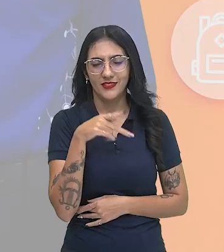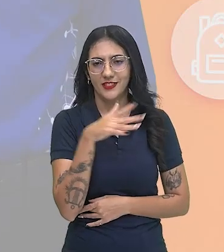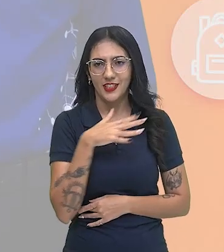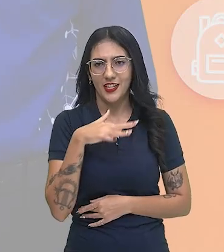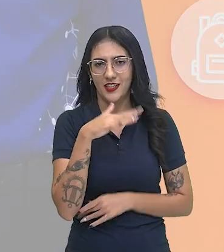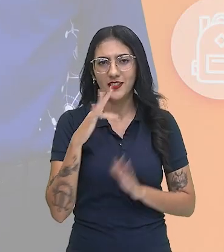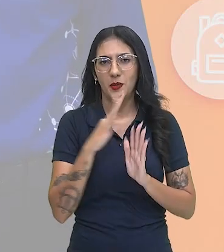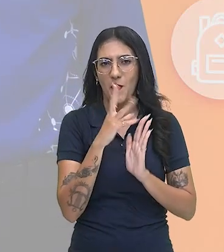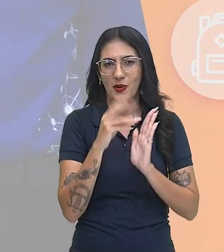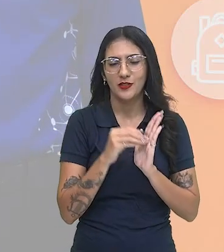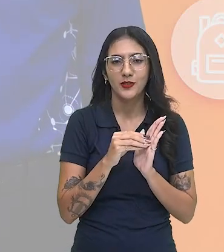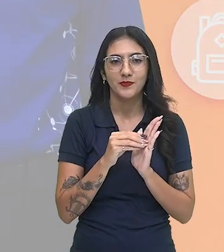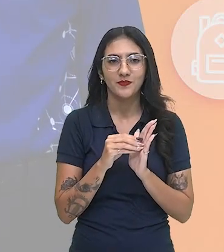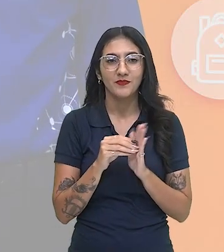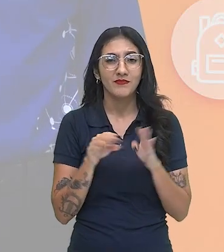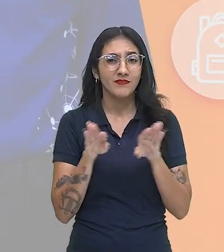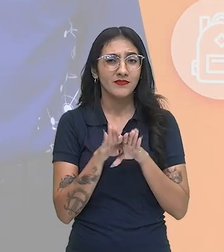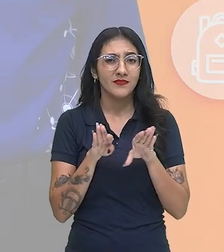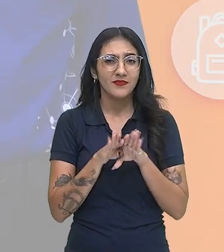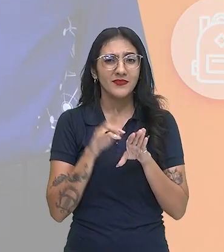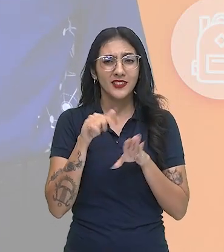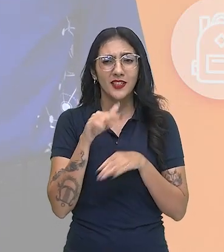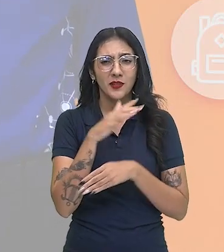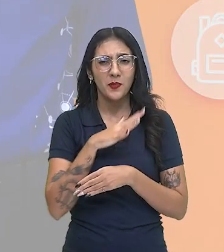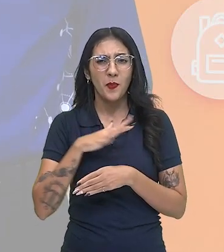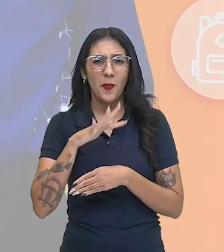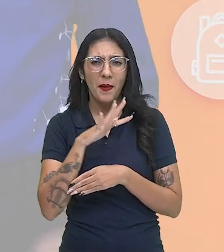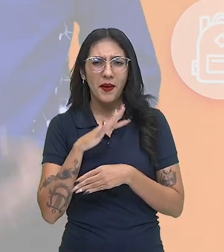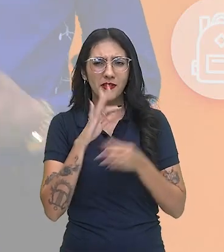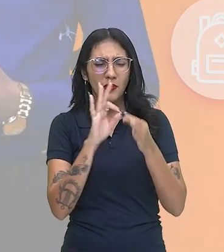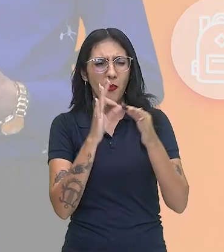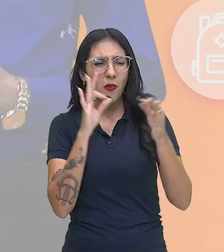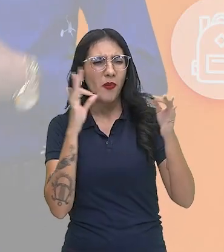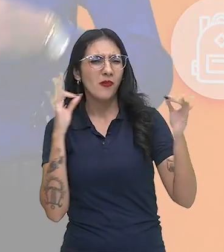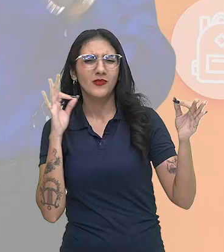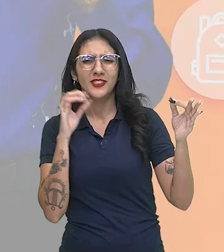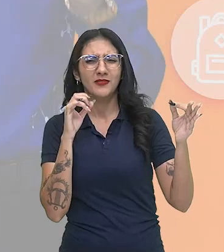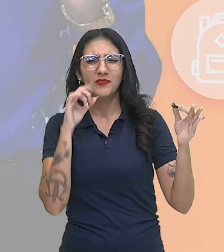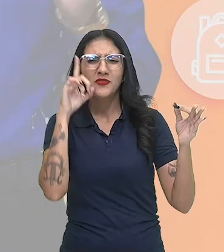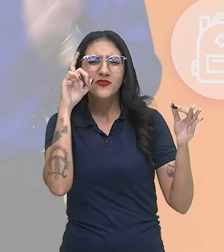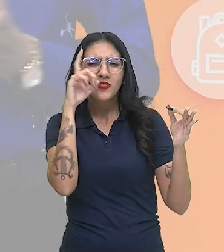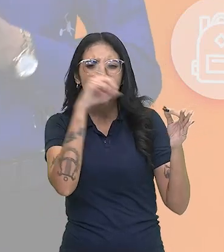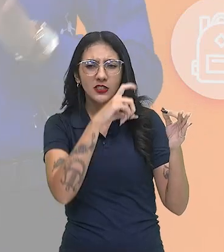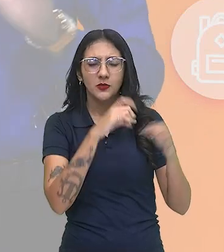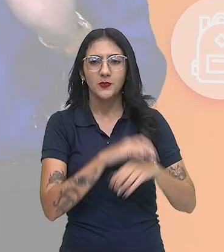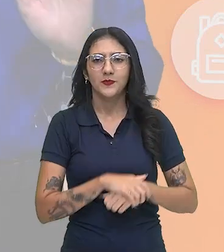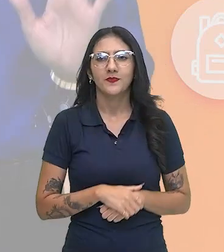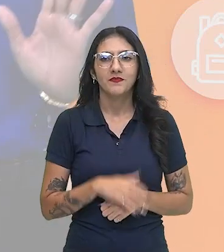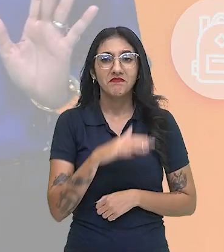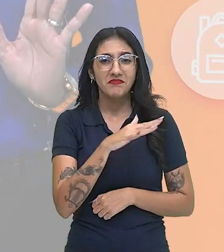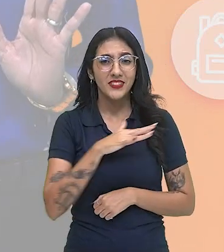era muito distante na região. Lá, naquela época, a terra